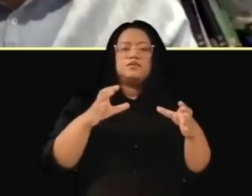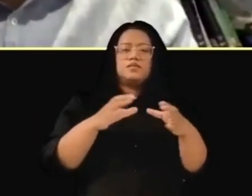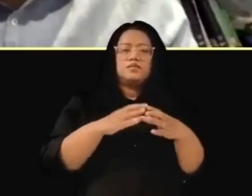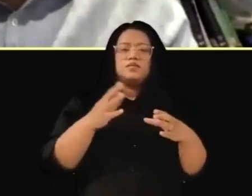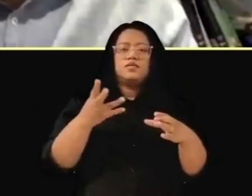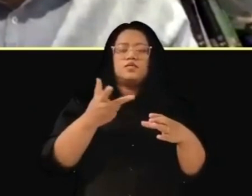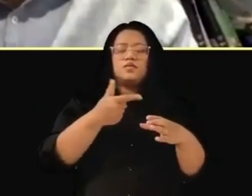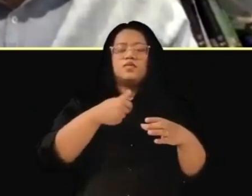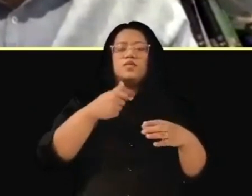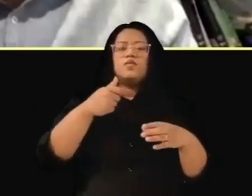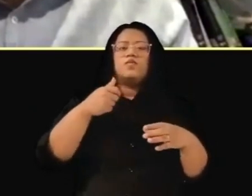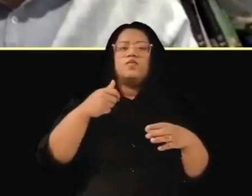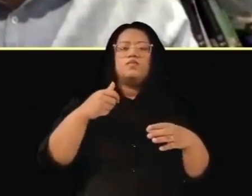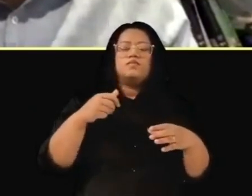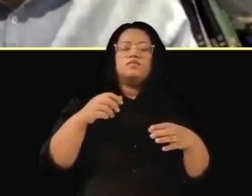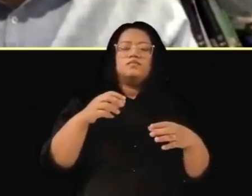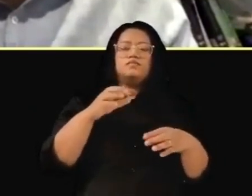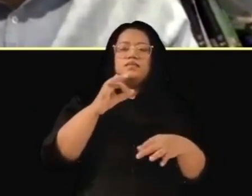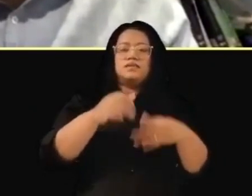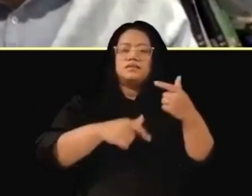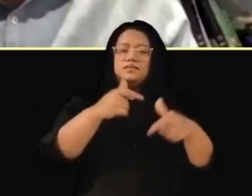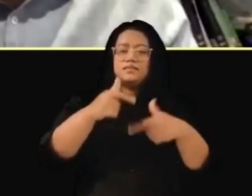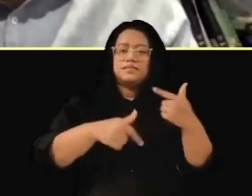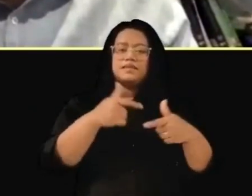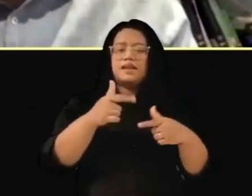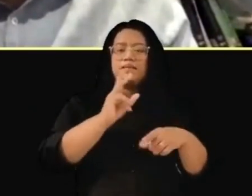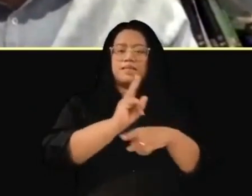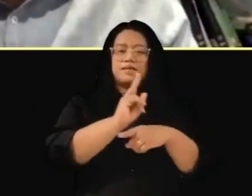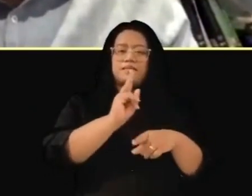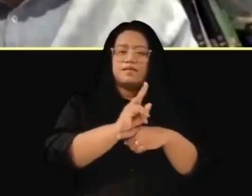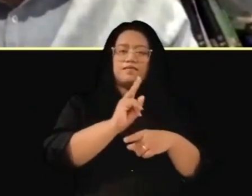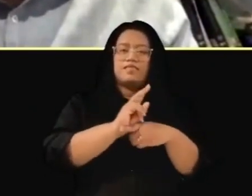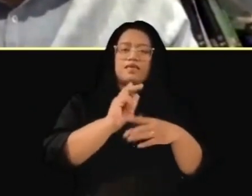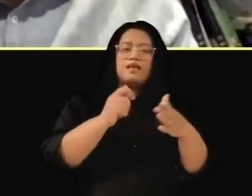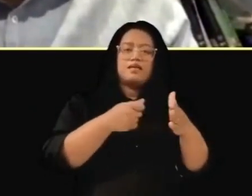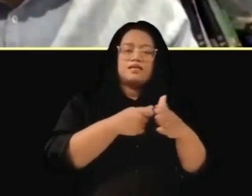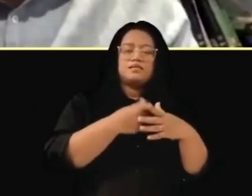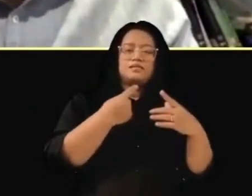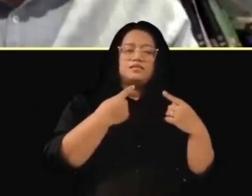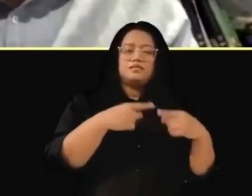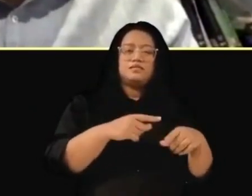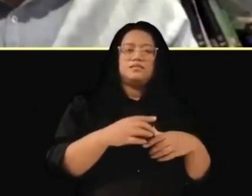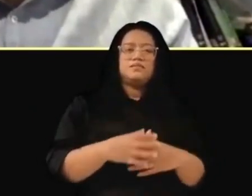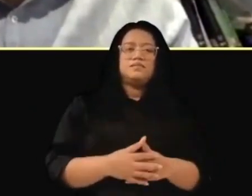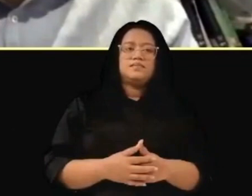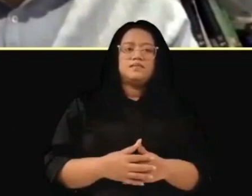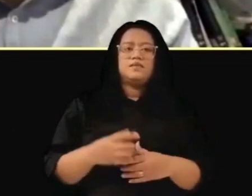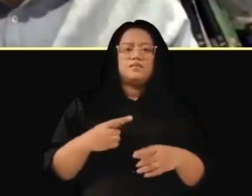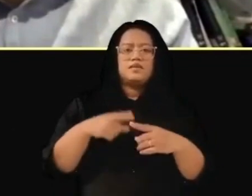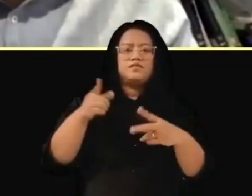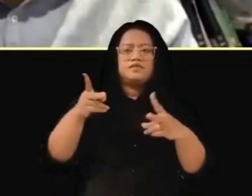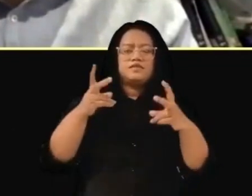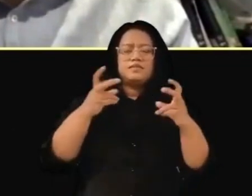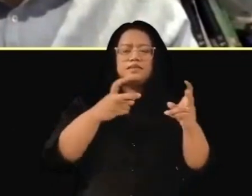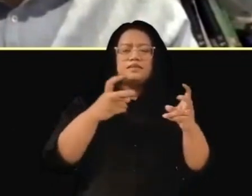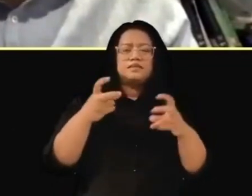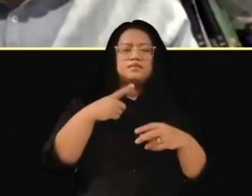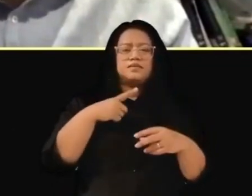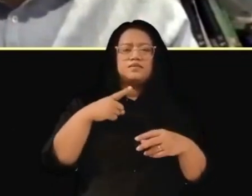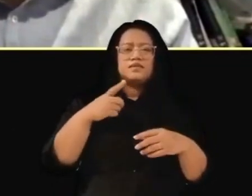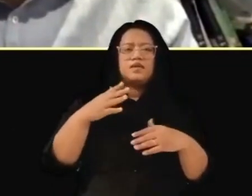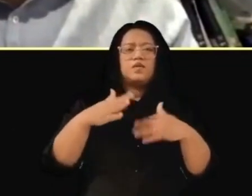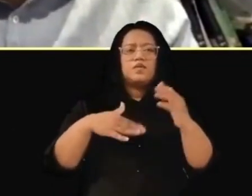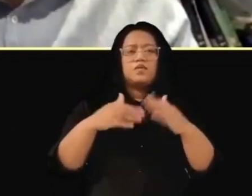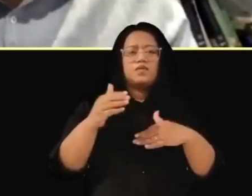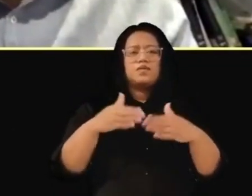qualificado, de modo a prevenir ações dessa ordem. Porque uma coisa a senhora constatou e é verdade, né? Qualquer que seja